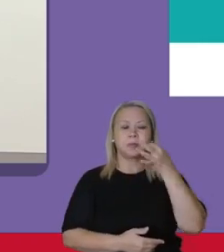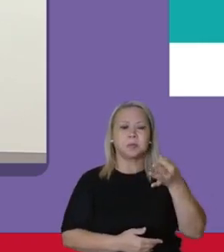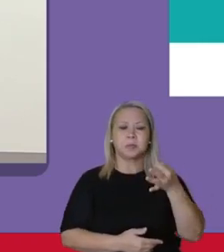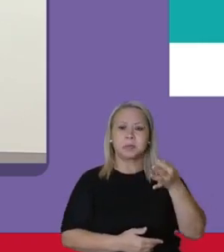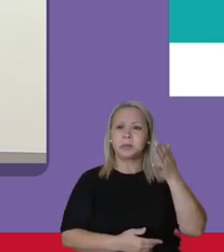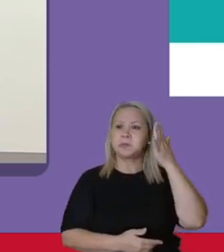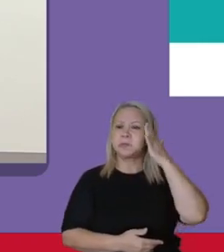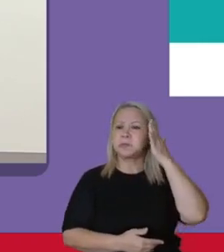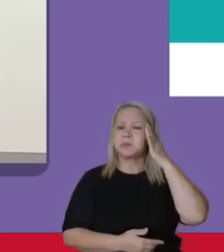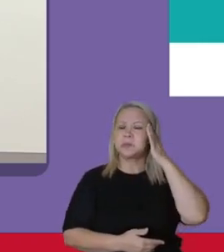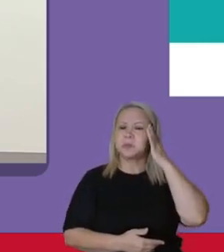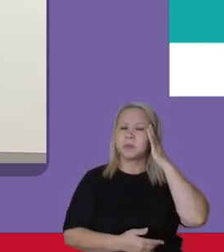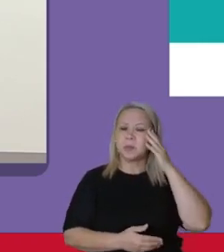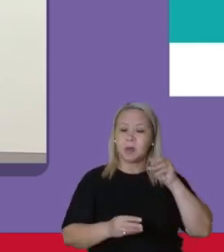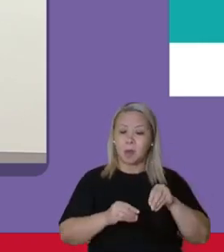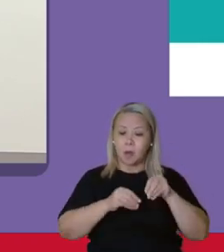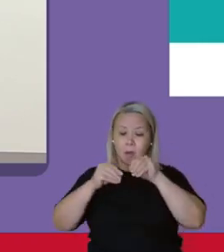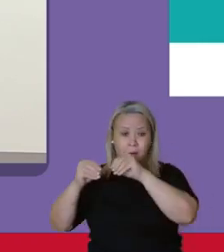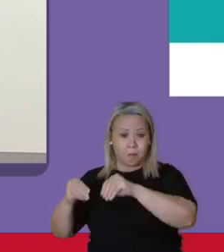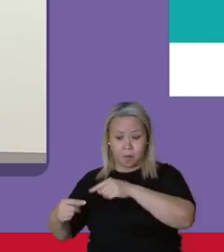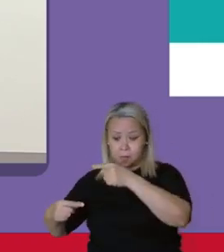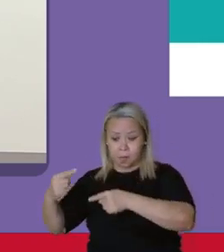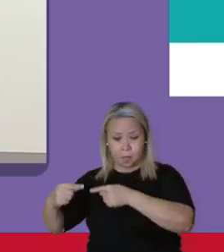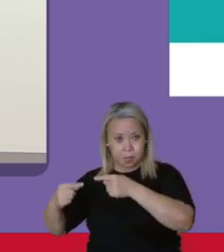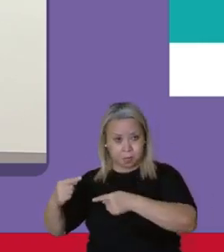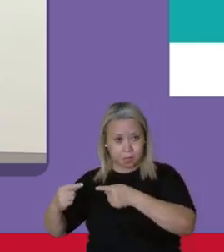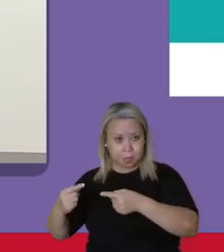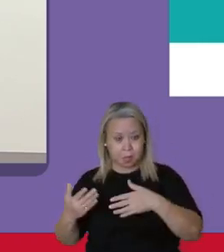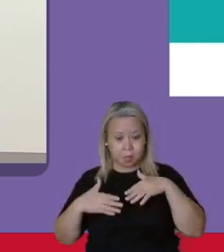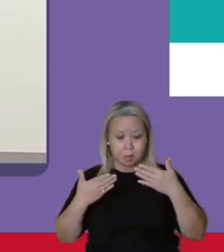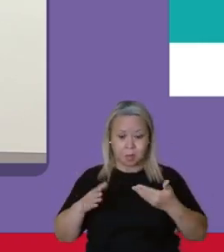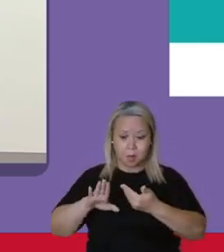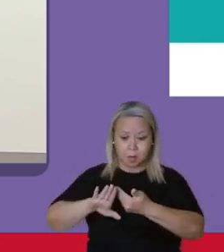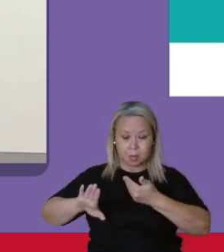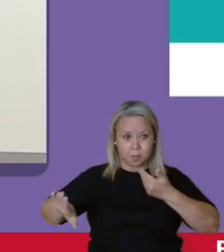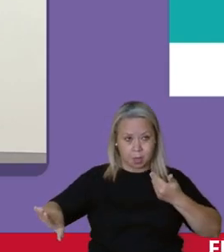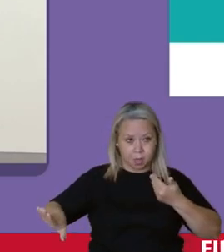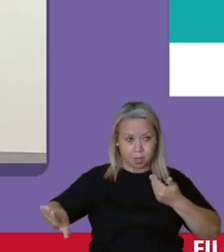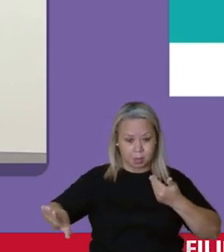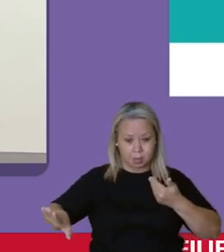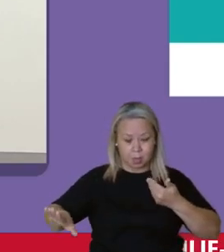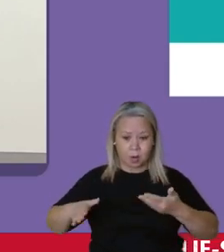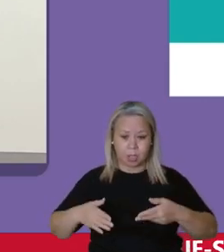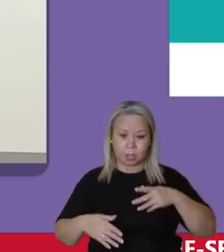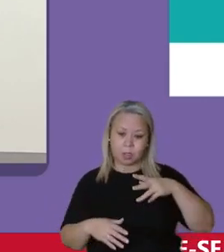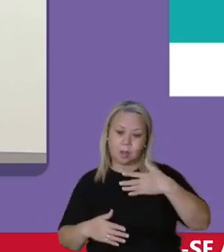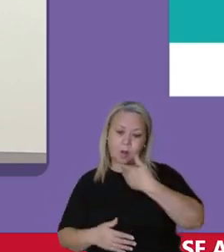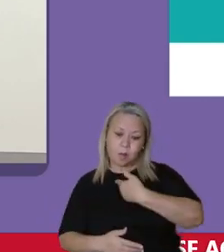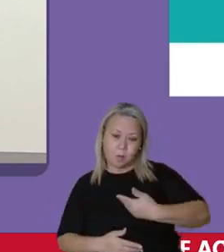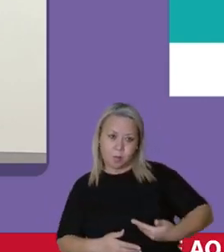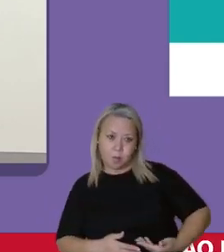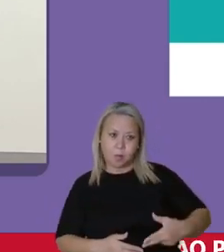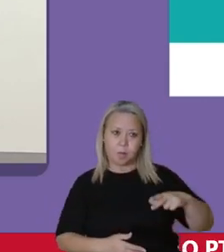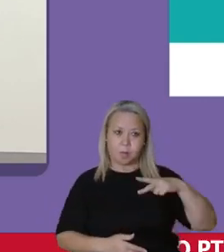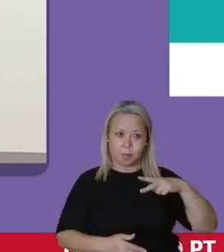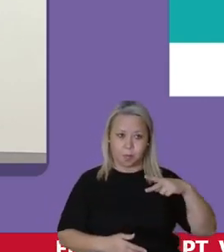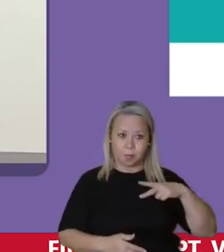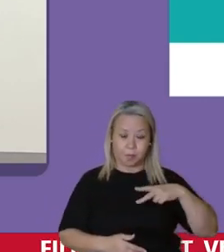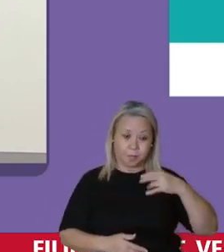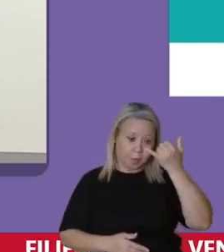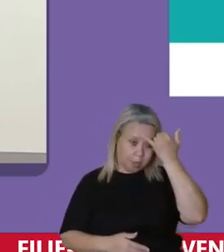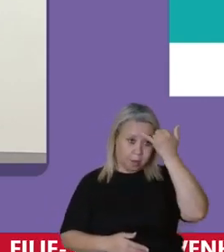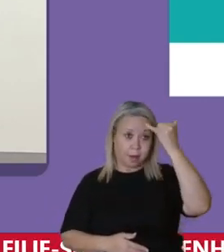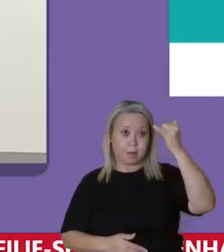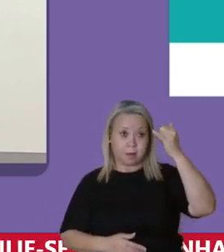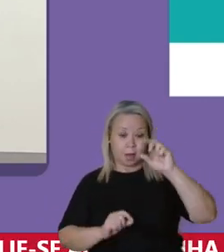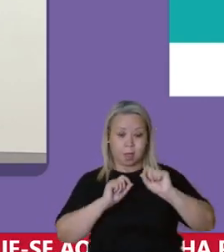considerado fora do âmbito da política. Então, a separação entre o público e o privado, a ideia